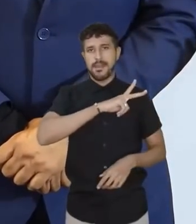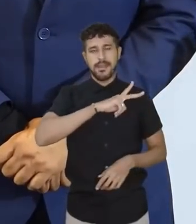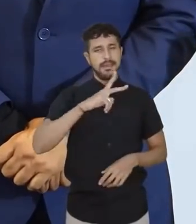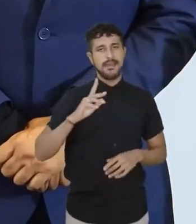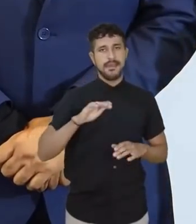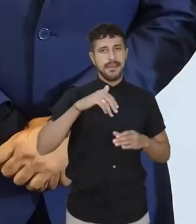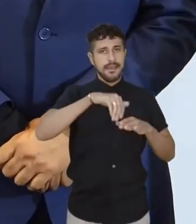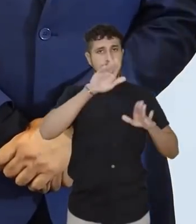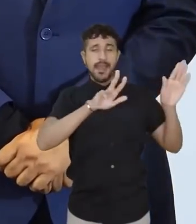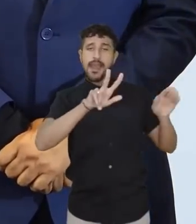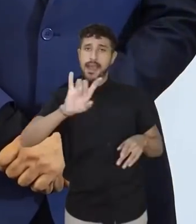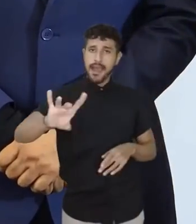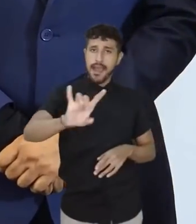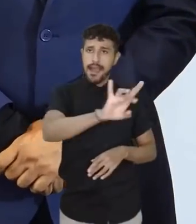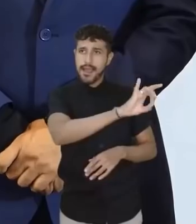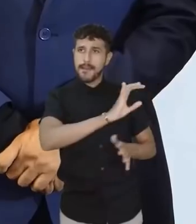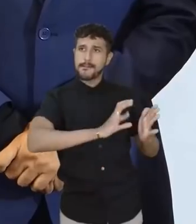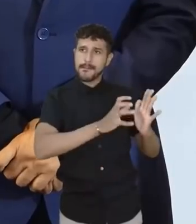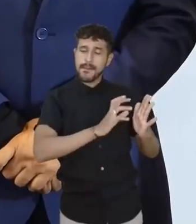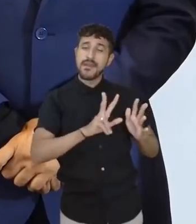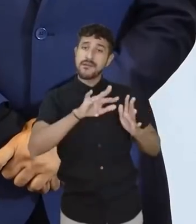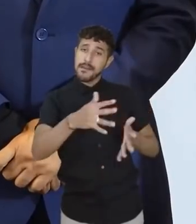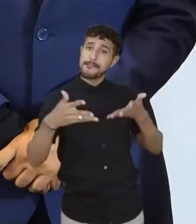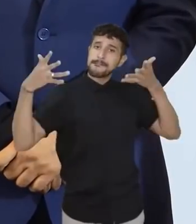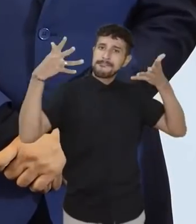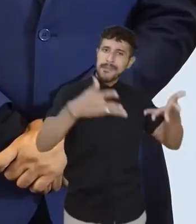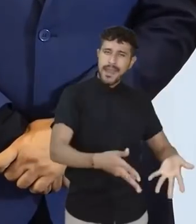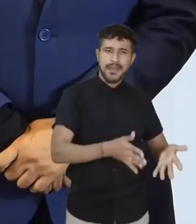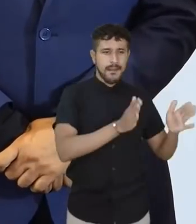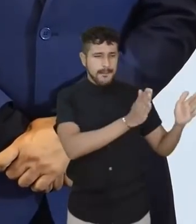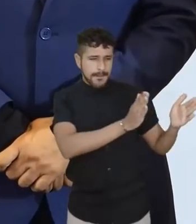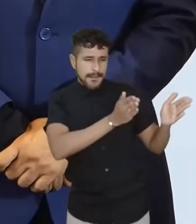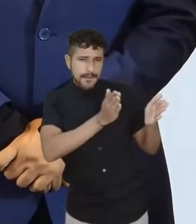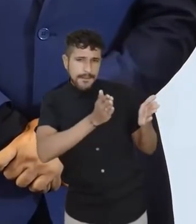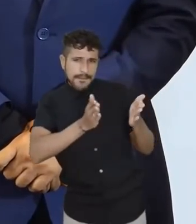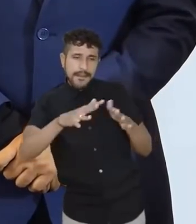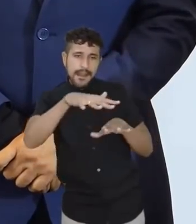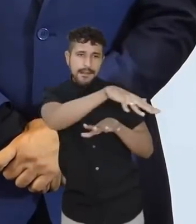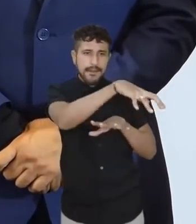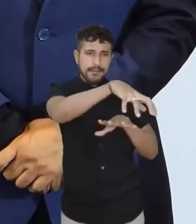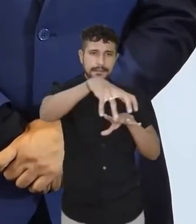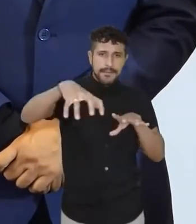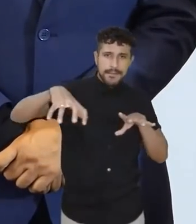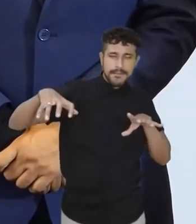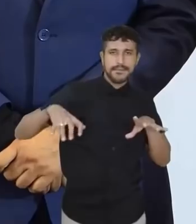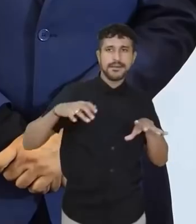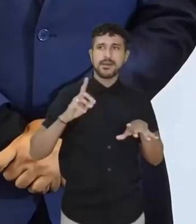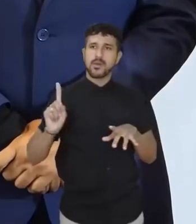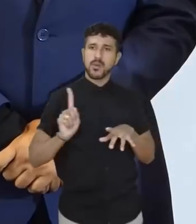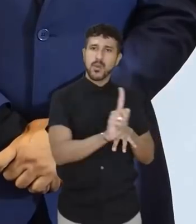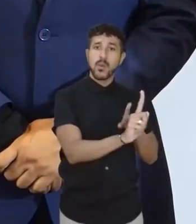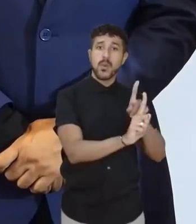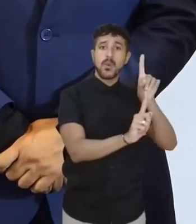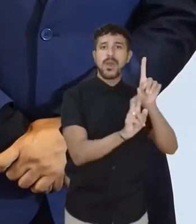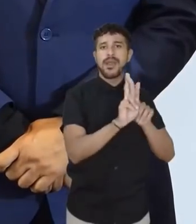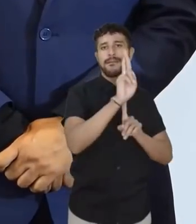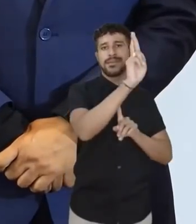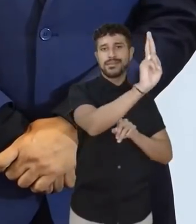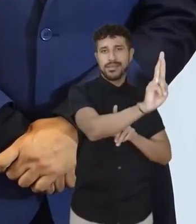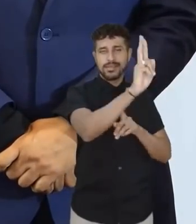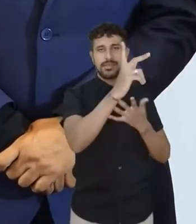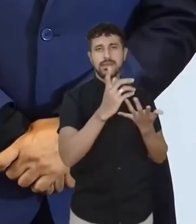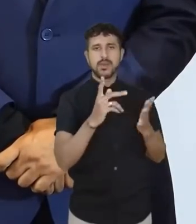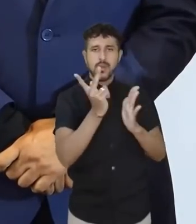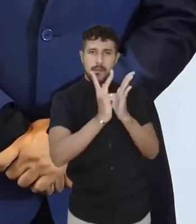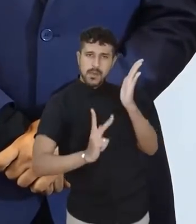vai participar de cada uma dessas áreas, indicando pessoas. Então, plano de governo,